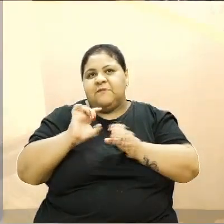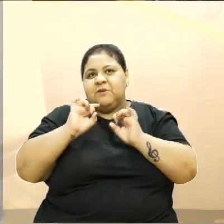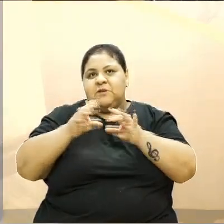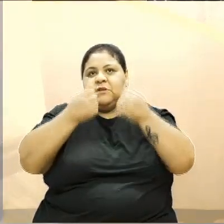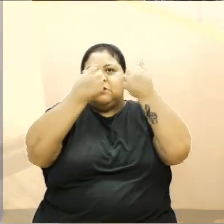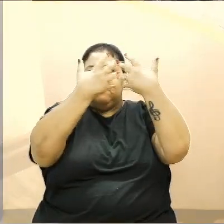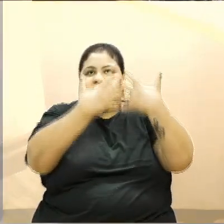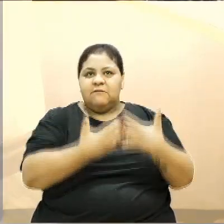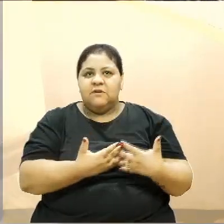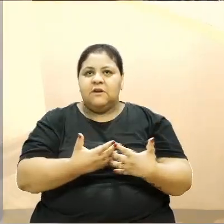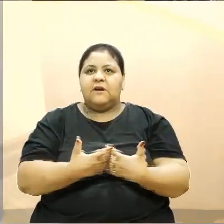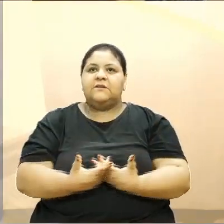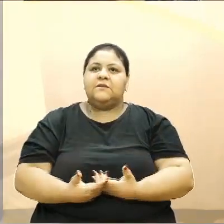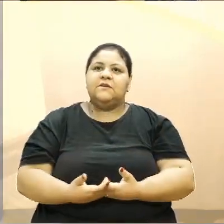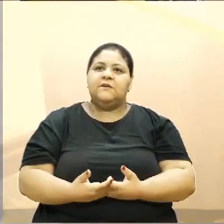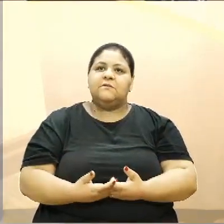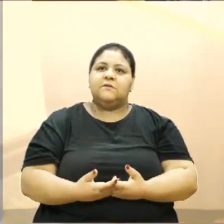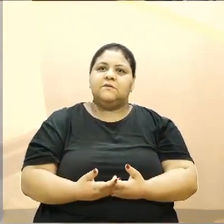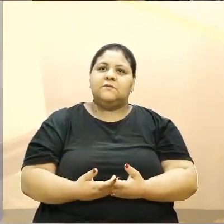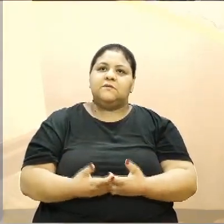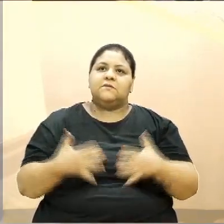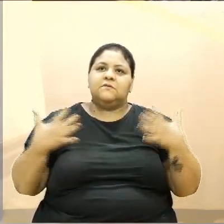falar.